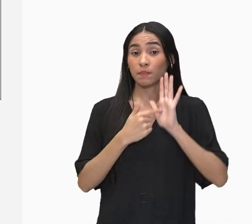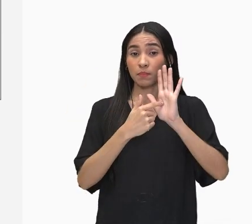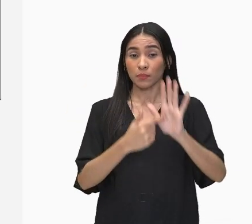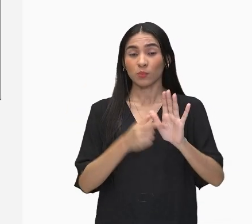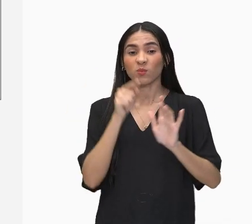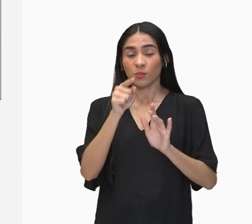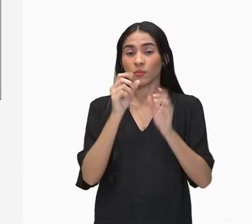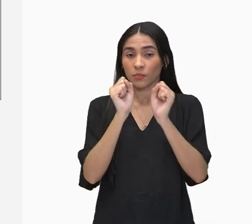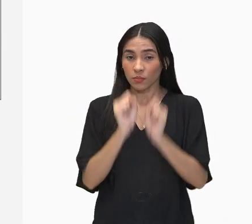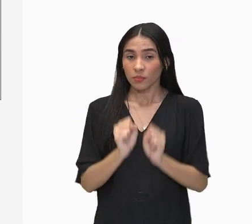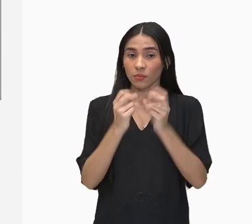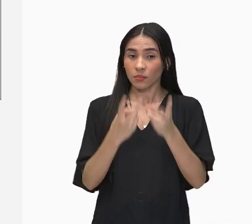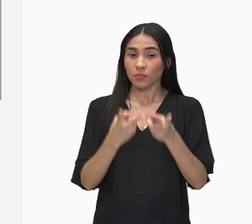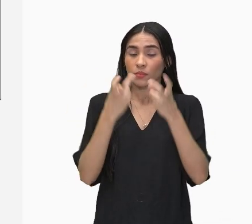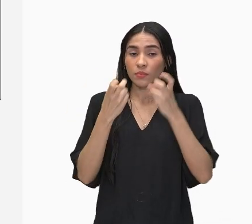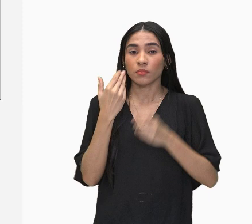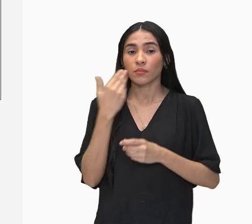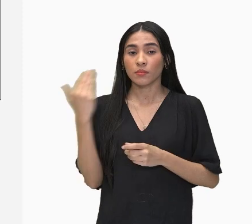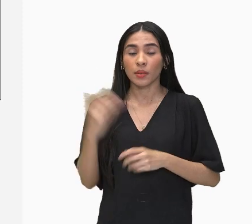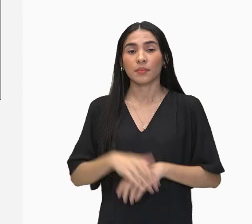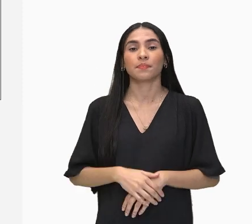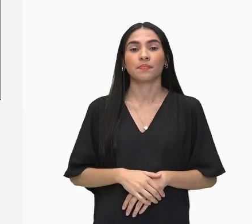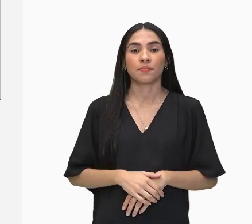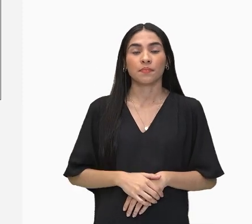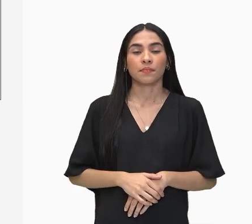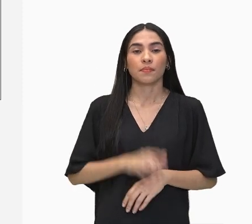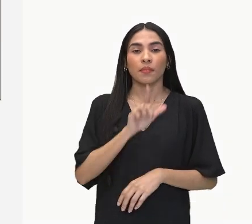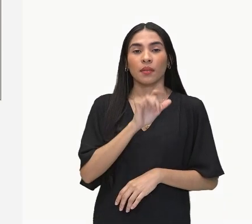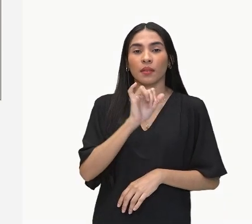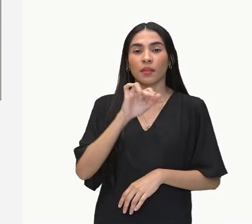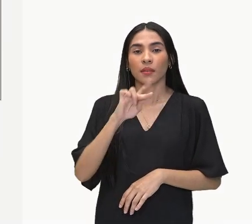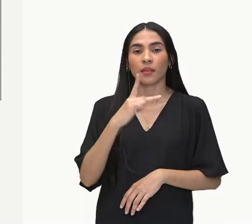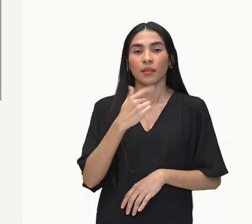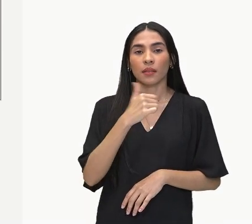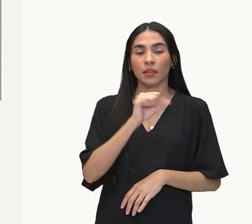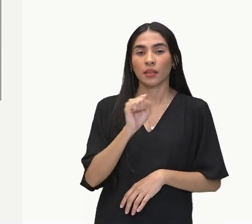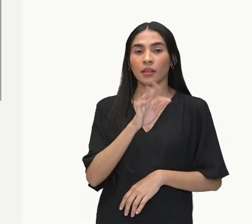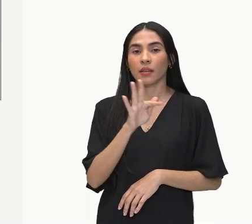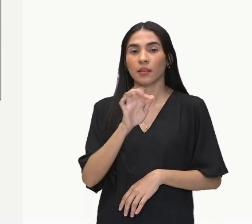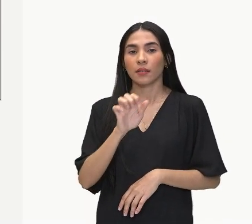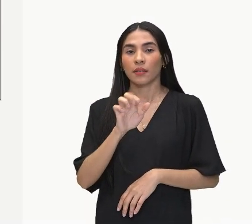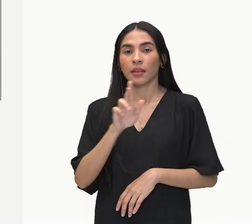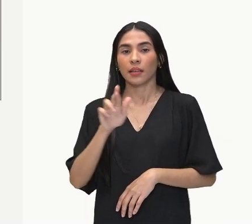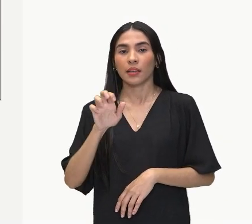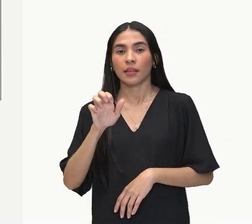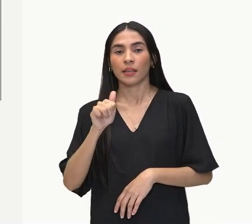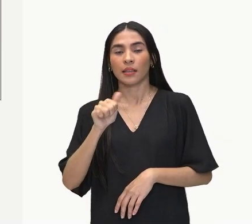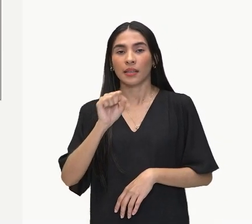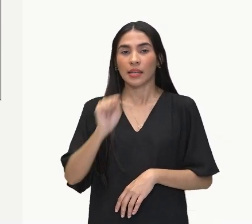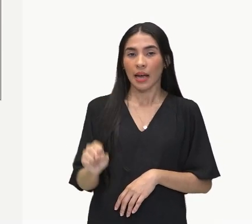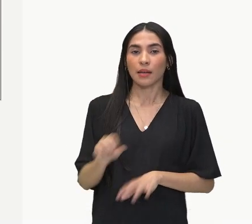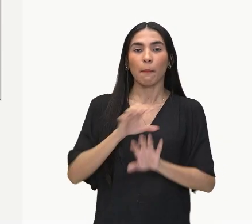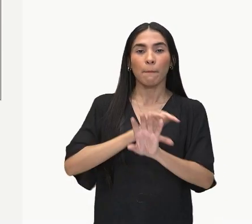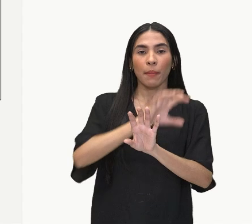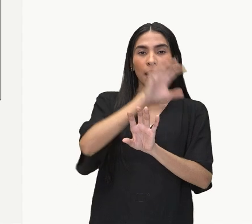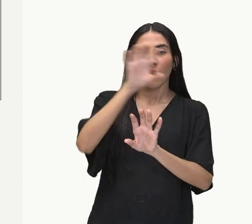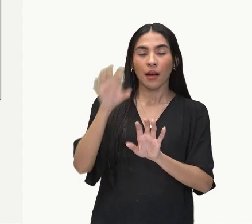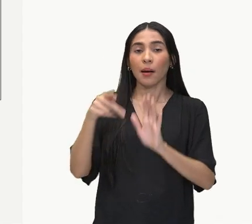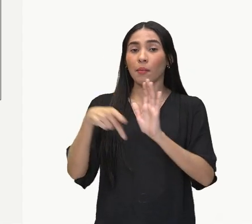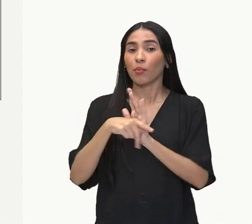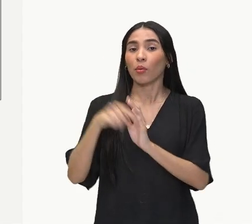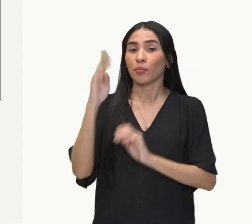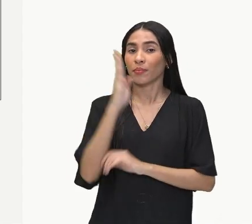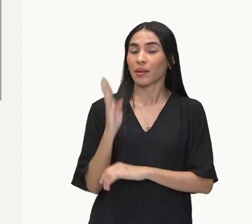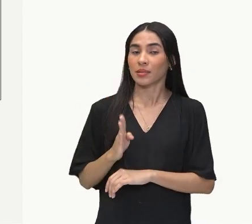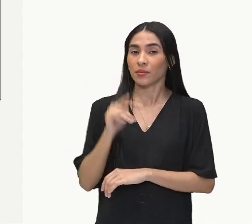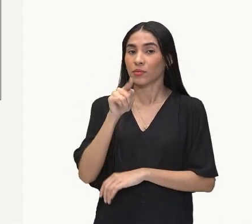verificar essas linhas férreas que estão, né, distribuídas pelo território brasileiro, onde vocês podem observar, né,